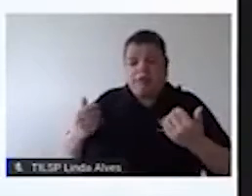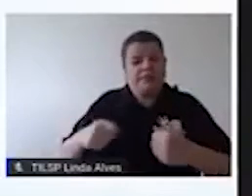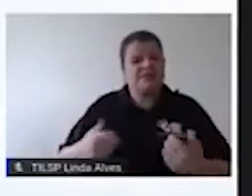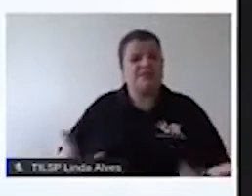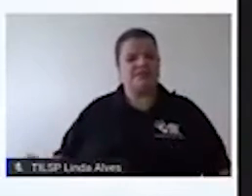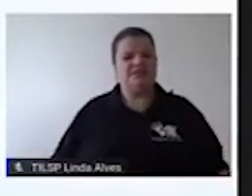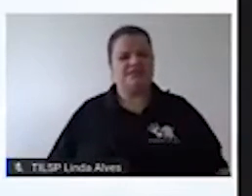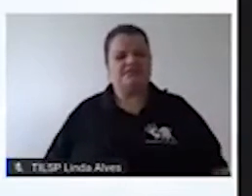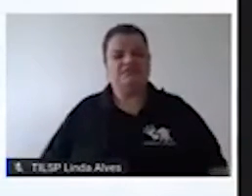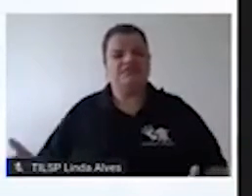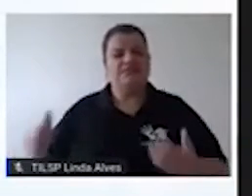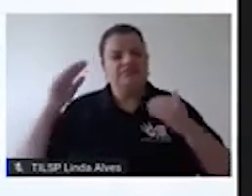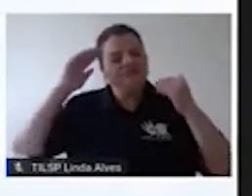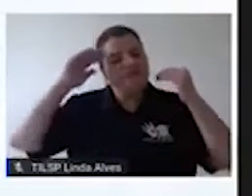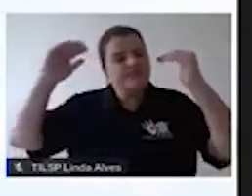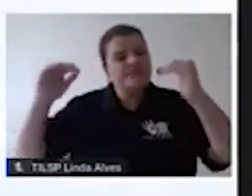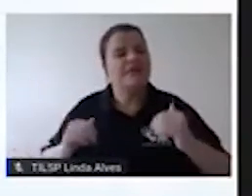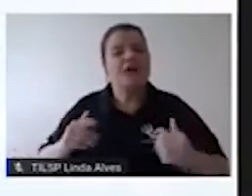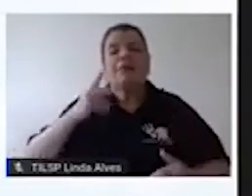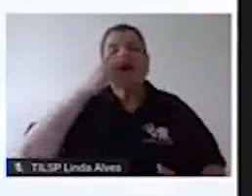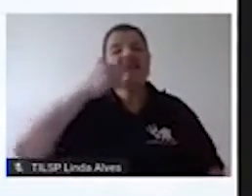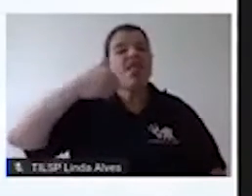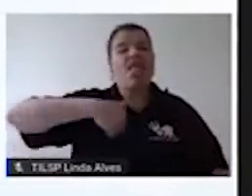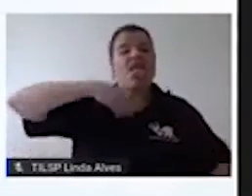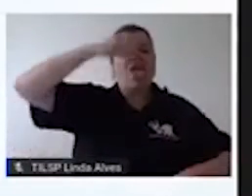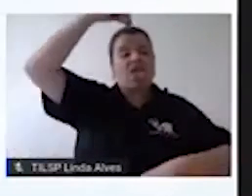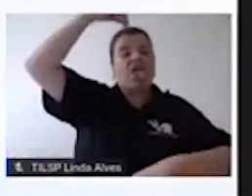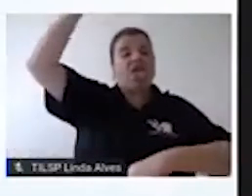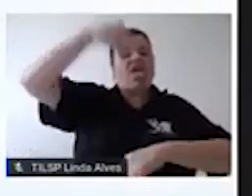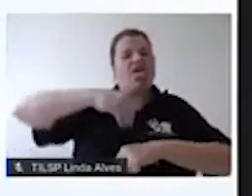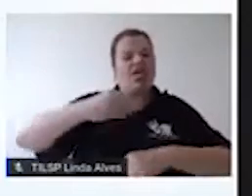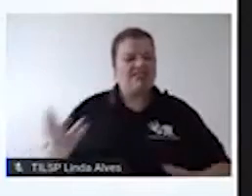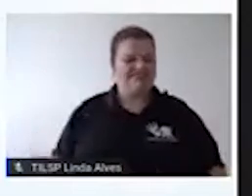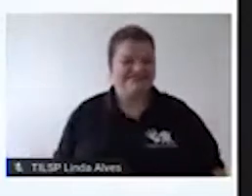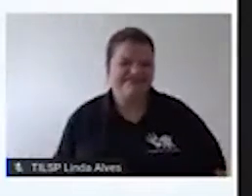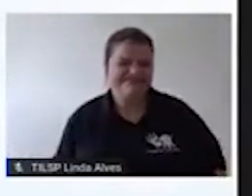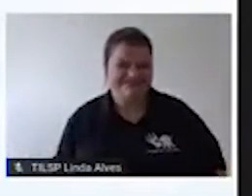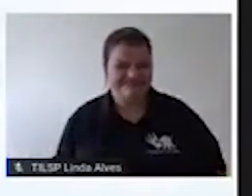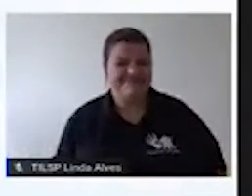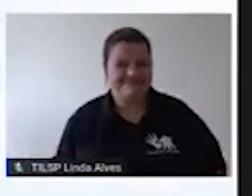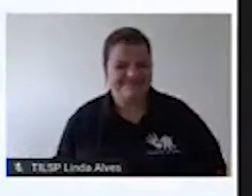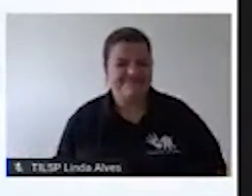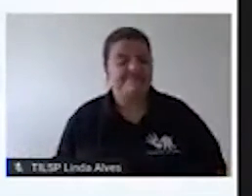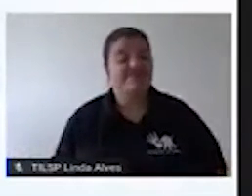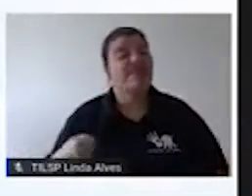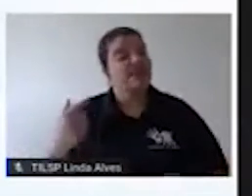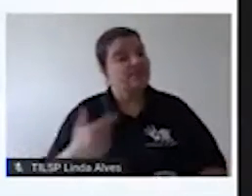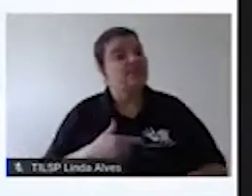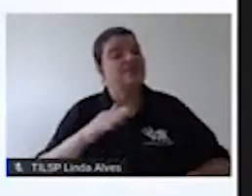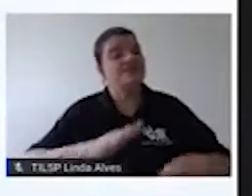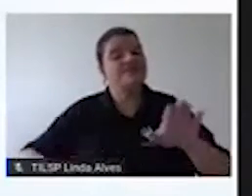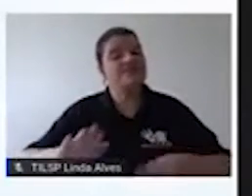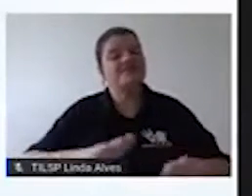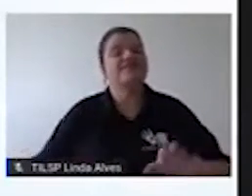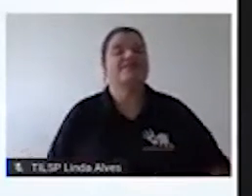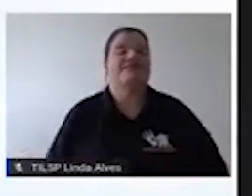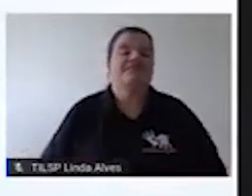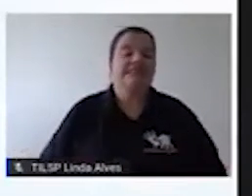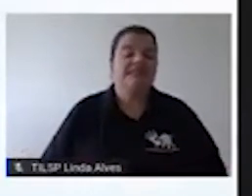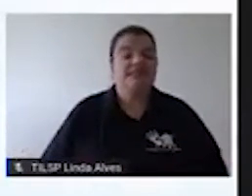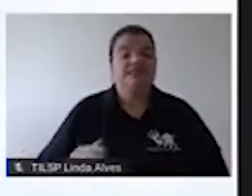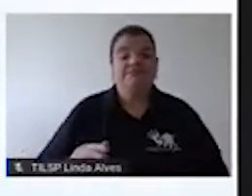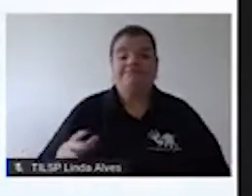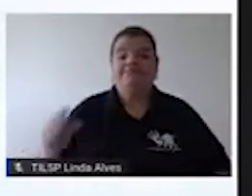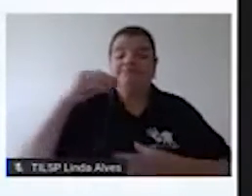de entendimento que ela está vivendo uma condição de violência, né? E a gente sabe o que isso vai acarretar no local